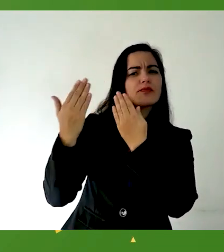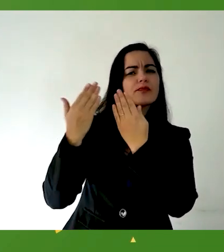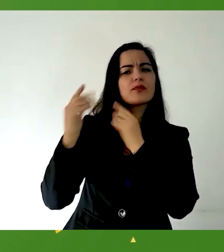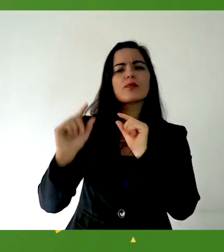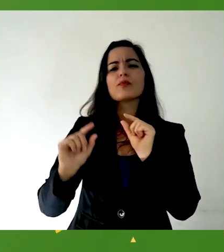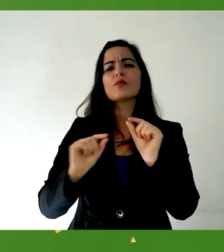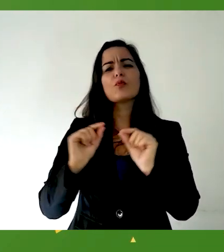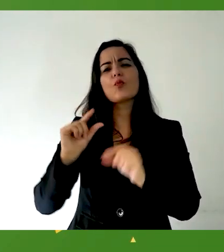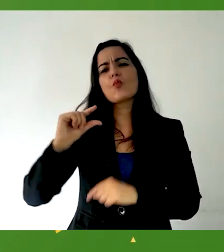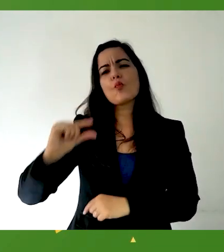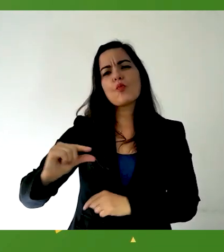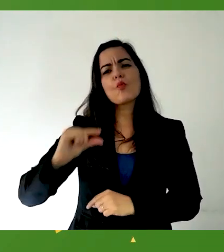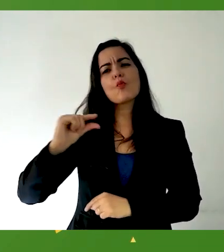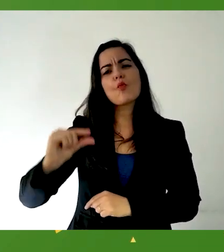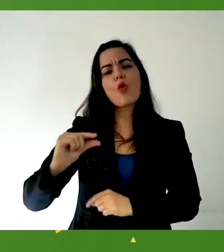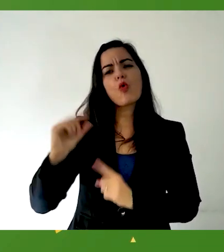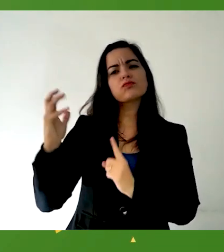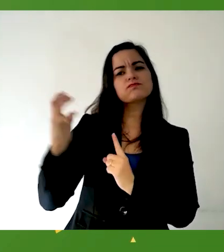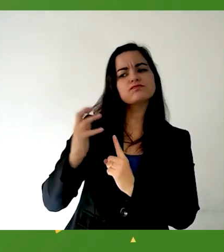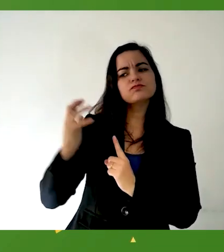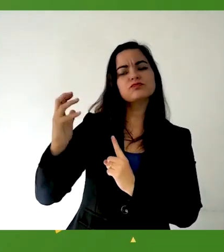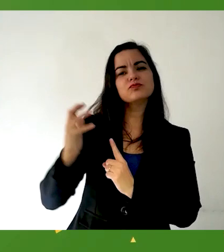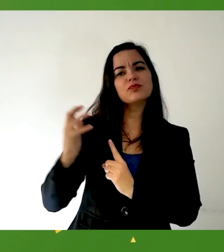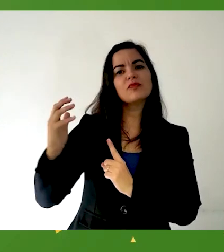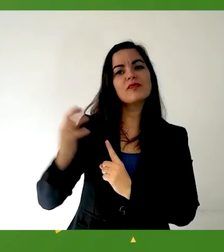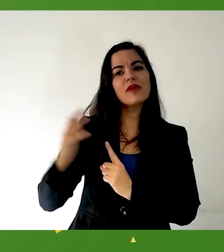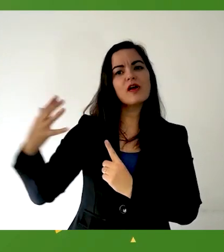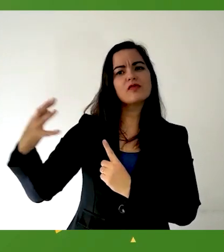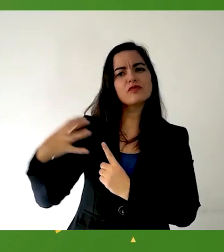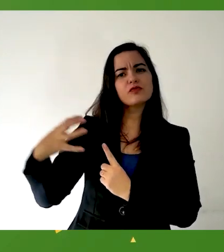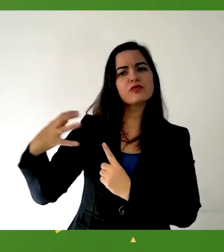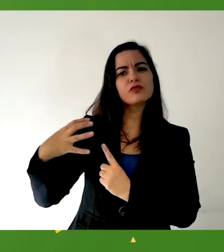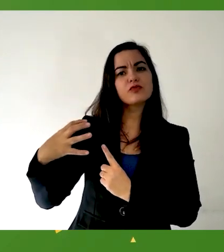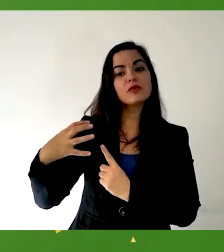analisar um pouco das influências que nós temos